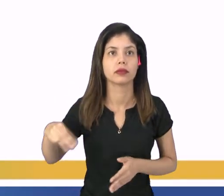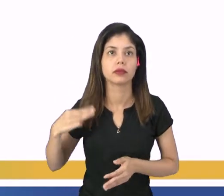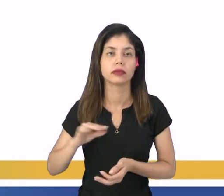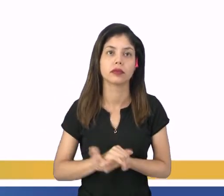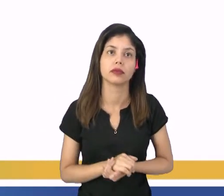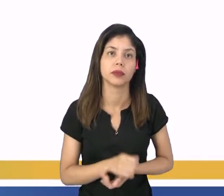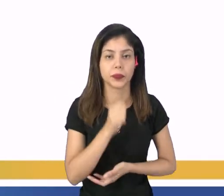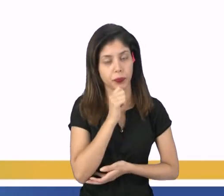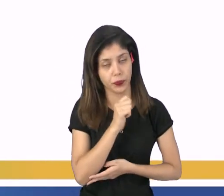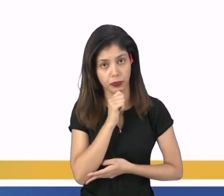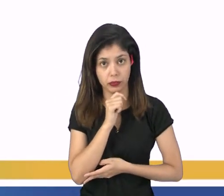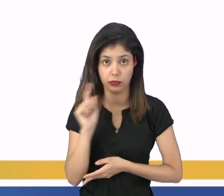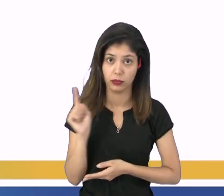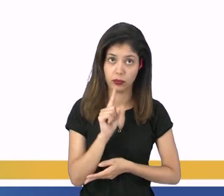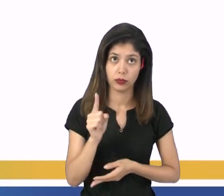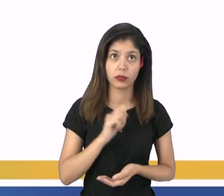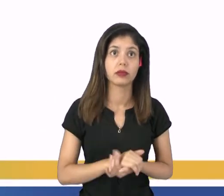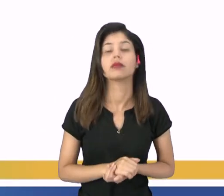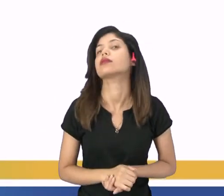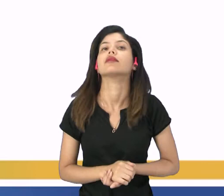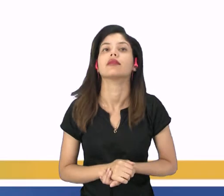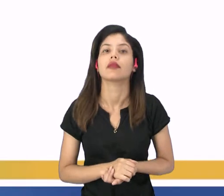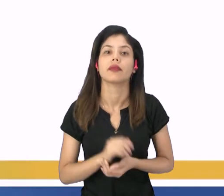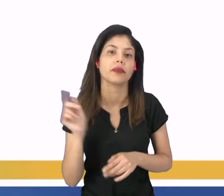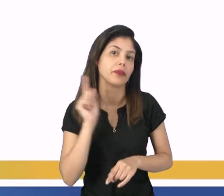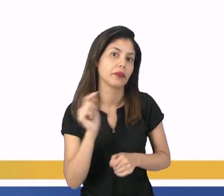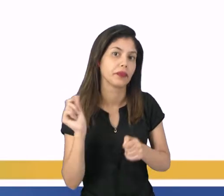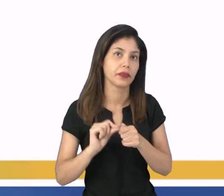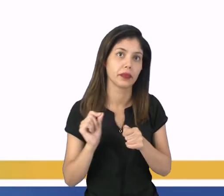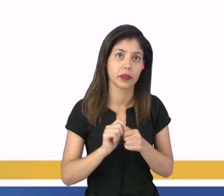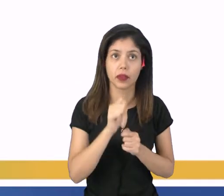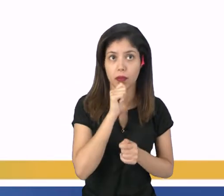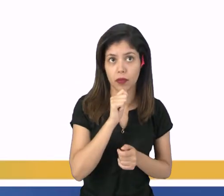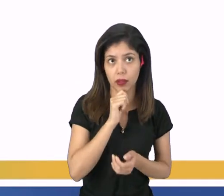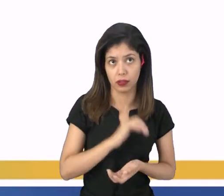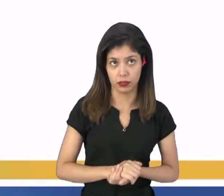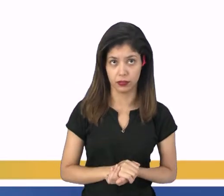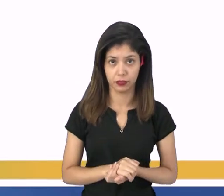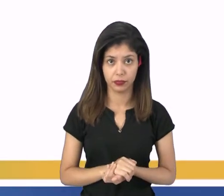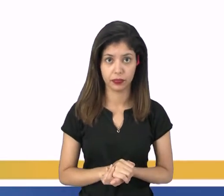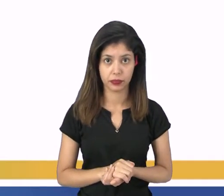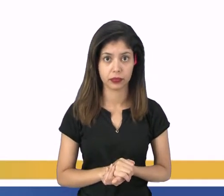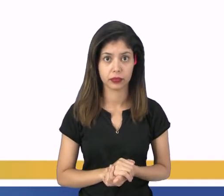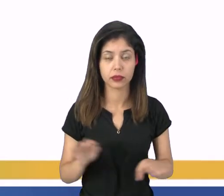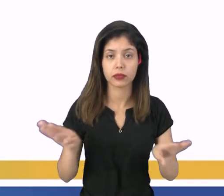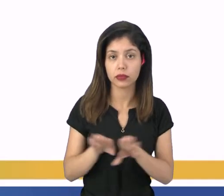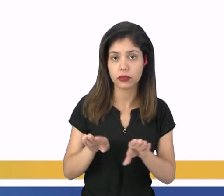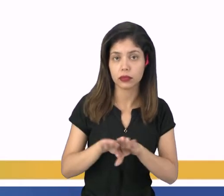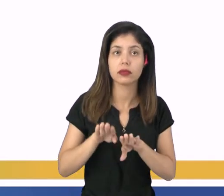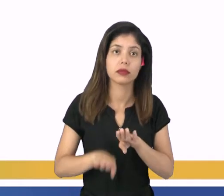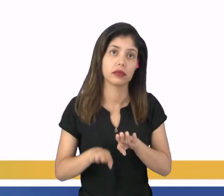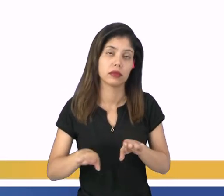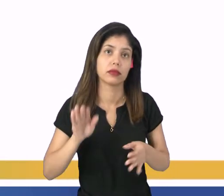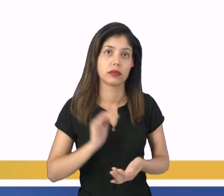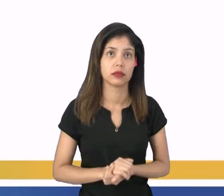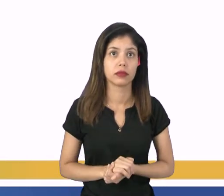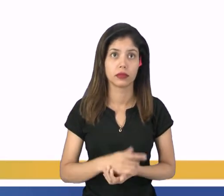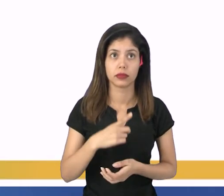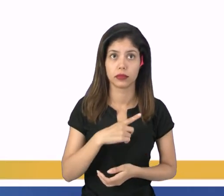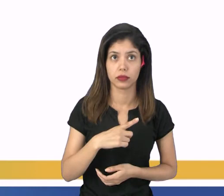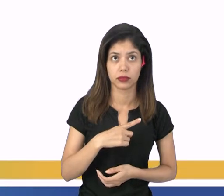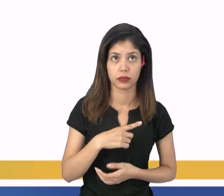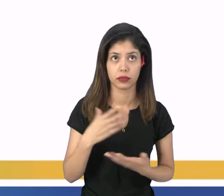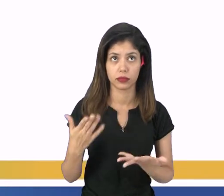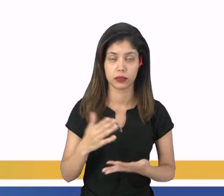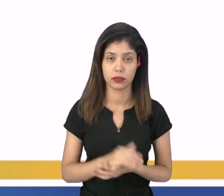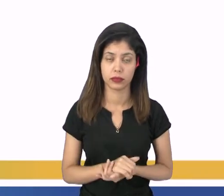quipos que ainda não foram ainda reveladas, né? Os incas tinham a pele morena, né? E eram baixos. Essa seria a aparência dos